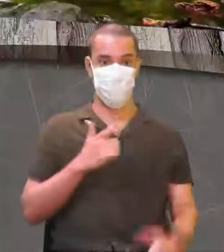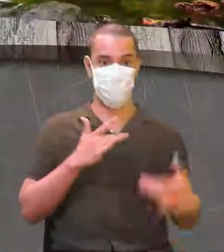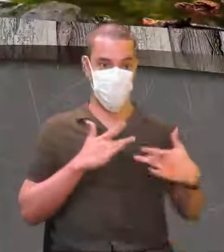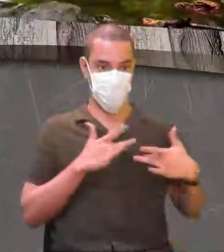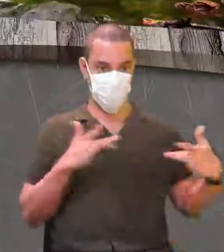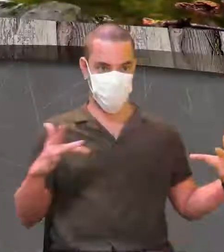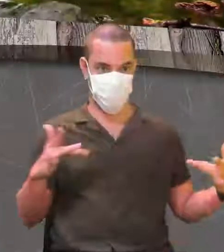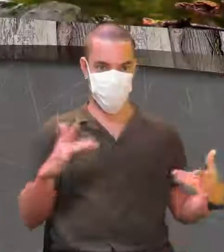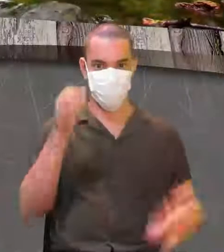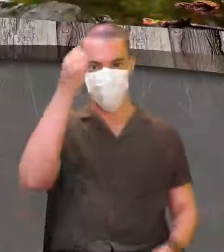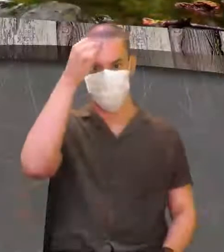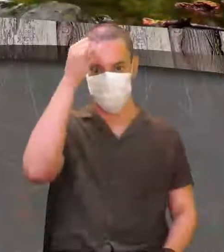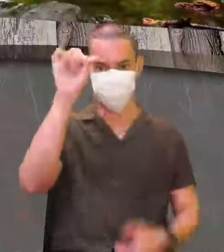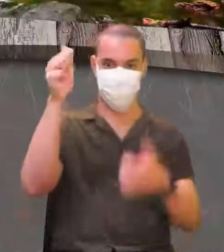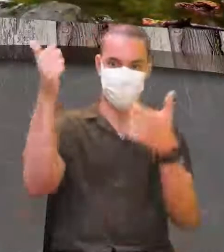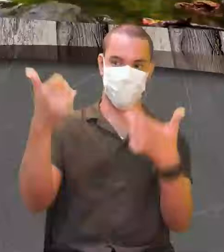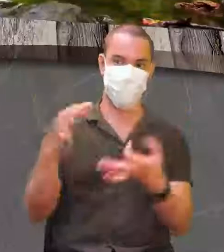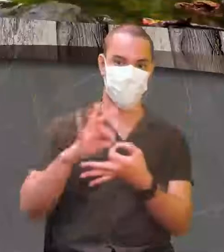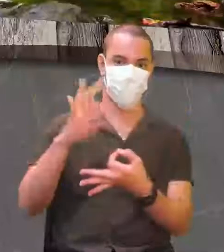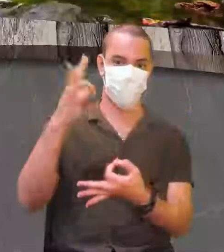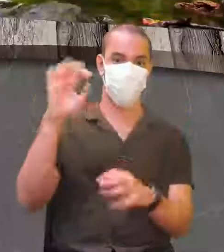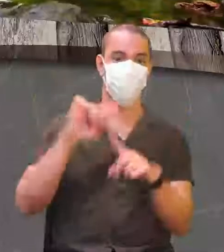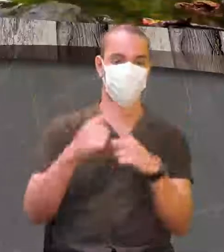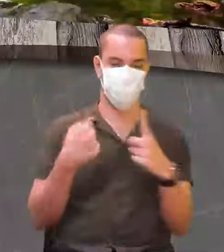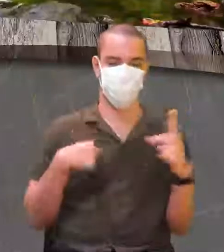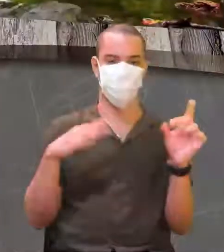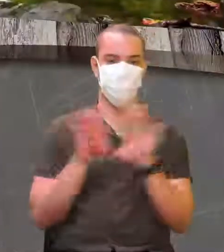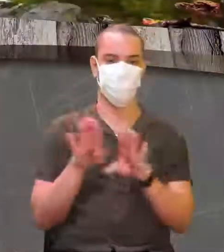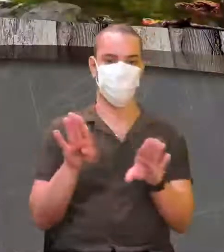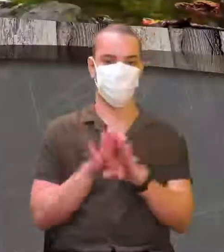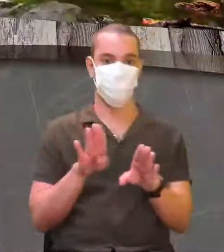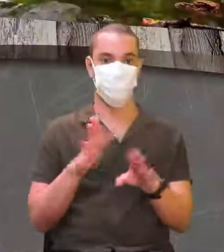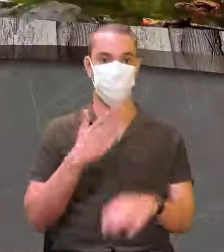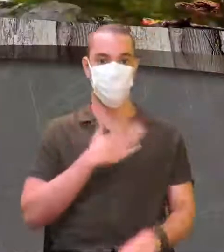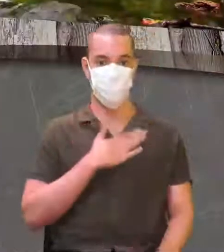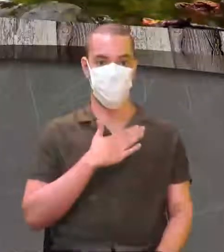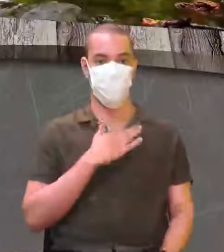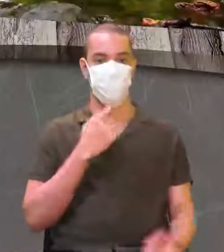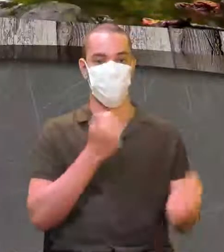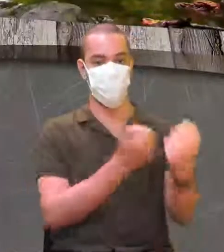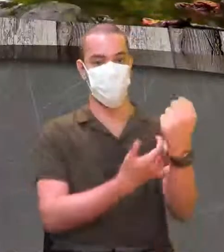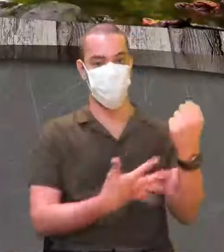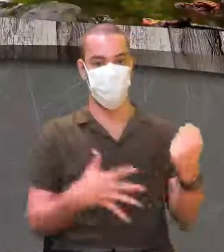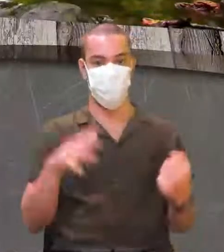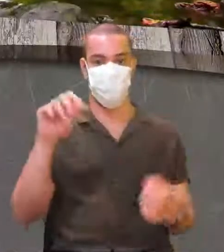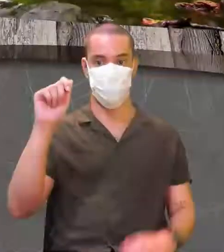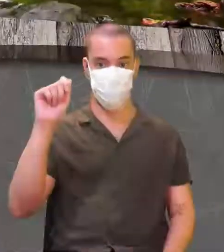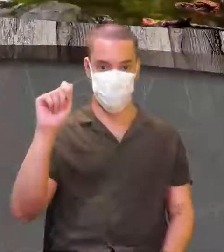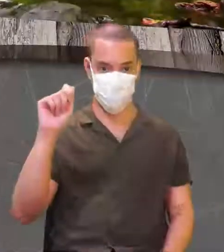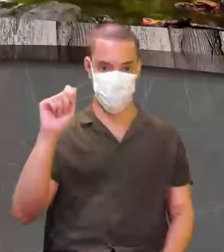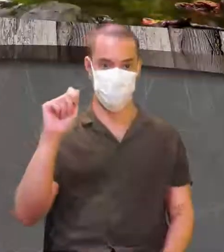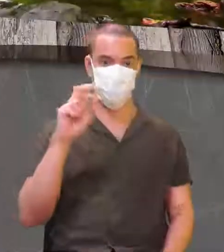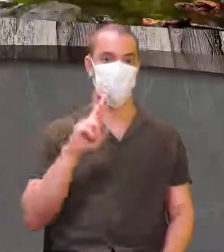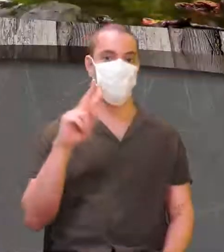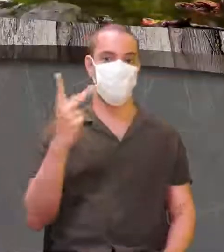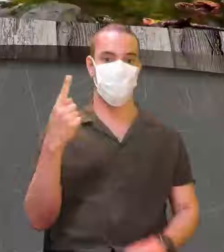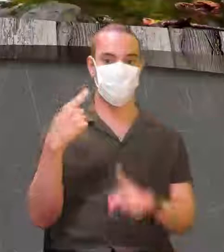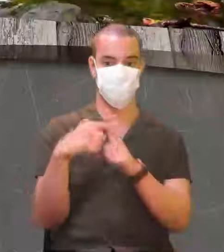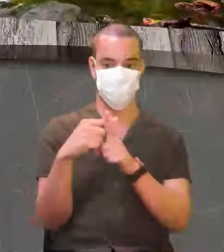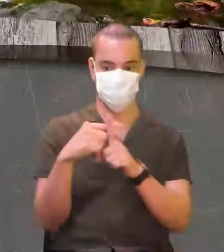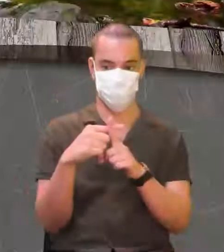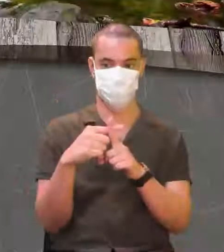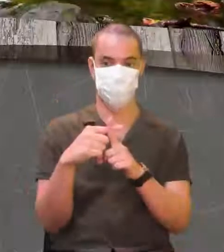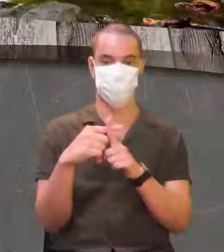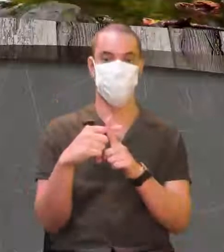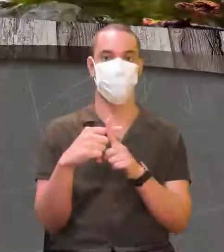falar muito, mas eu sou doador também, tá, pessoal? Meu sangue é A e fator RH positivo,